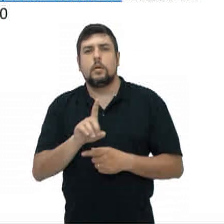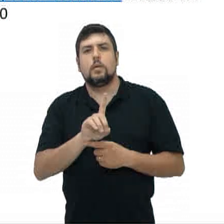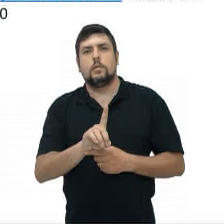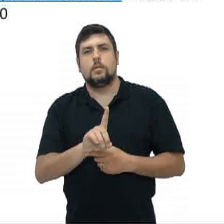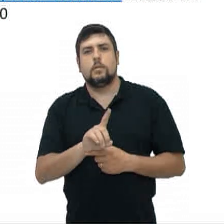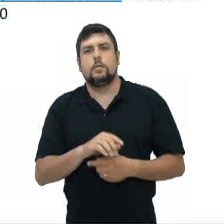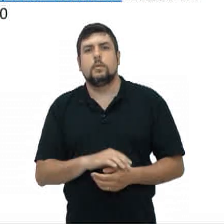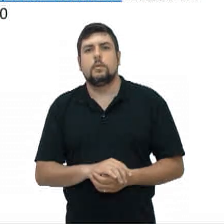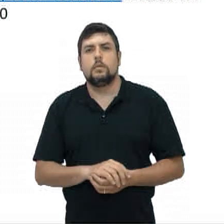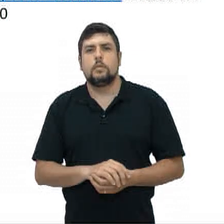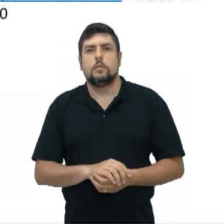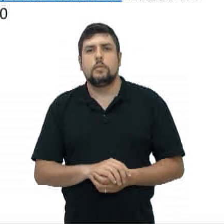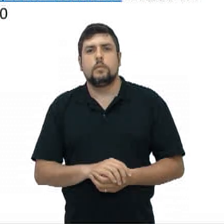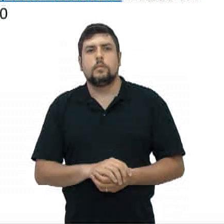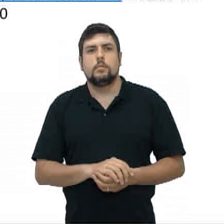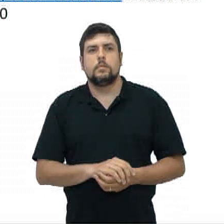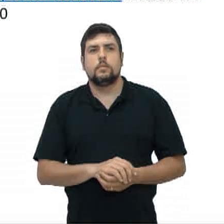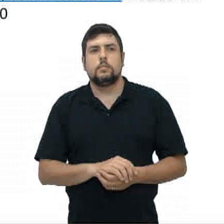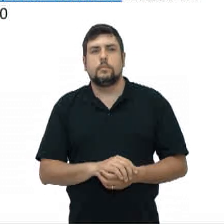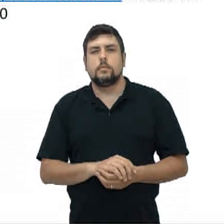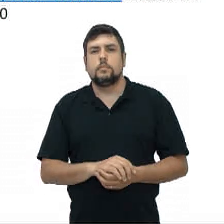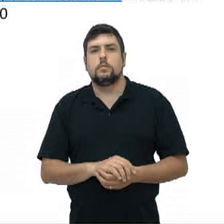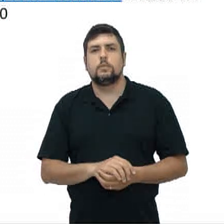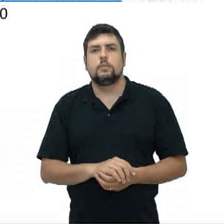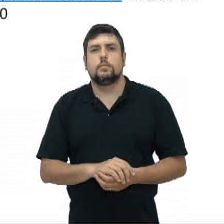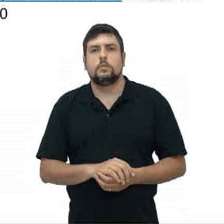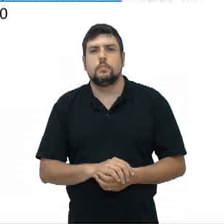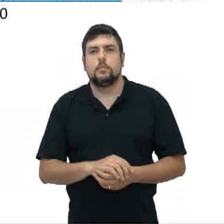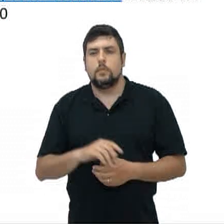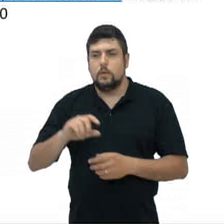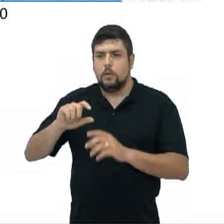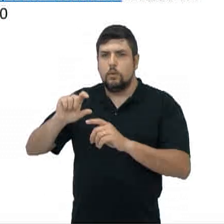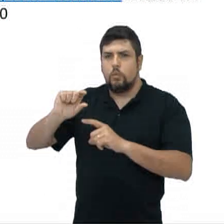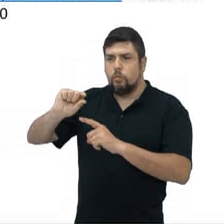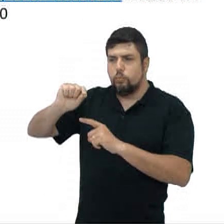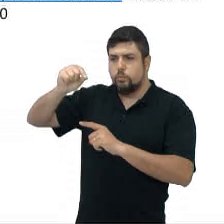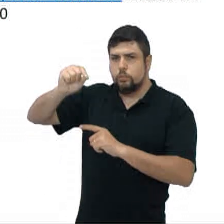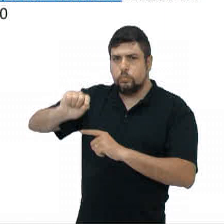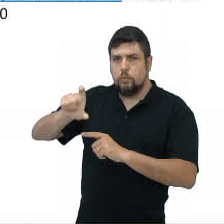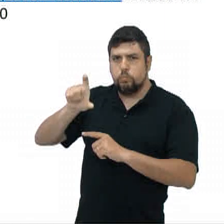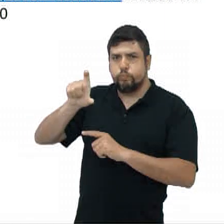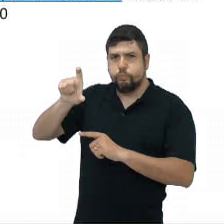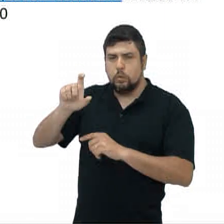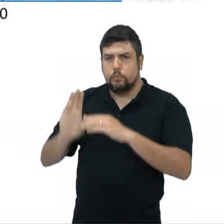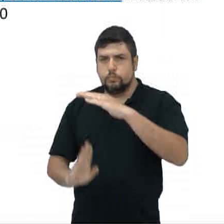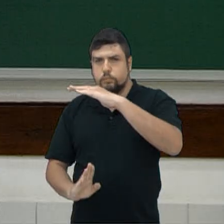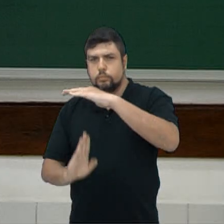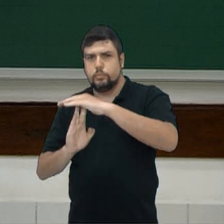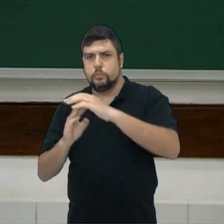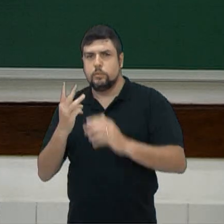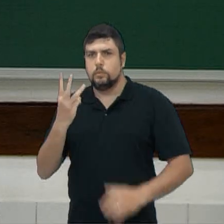né? Apenas 30 amperes é o máximo de corrente que pode passar no disjuntor.